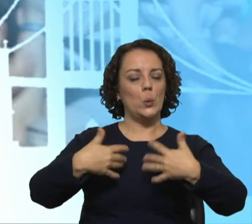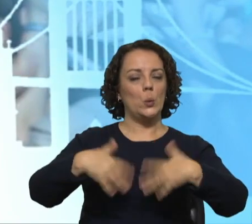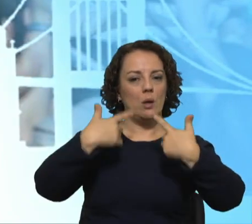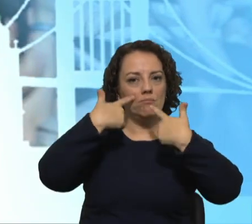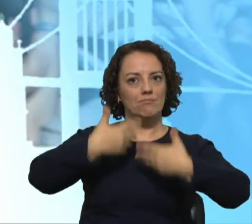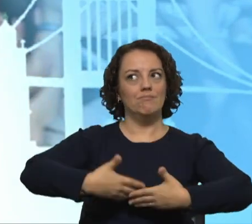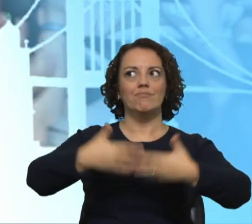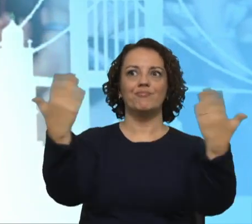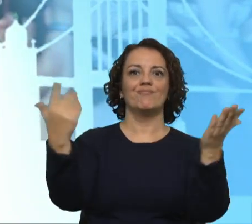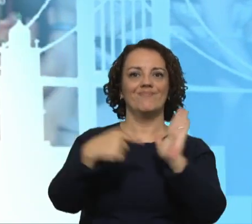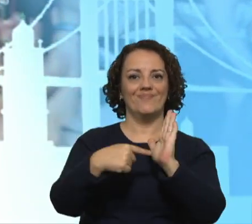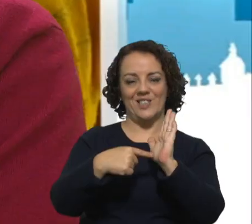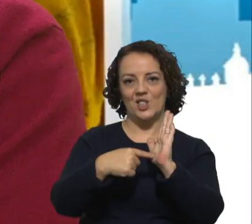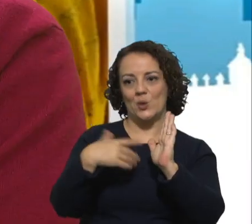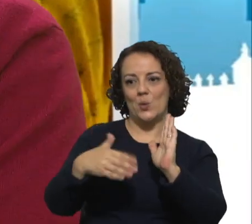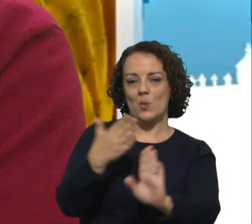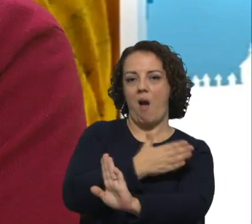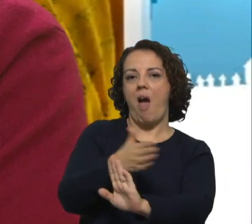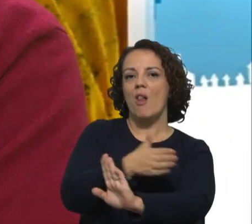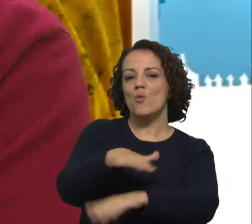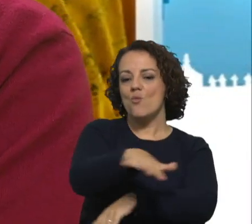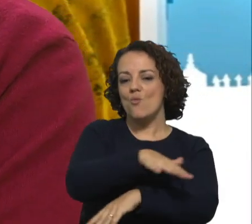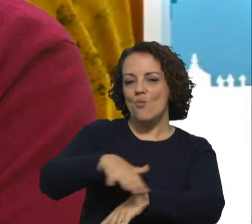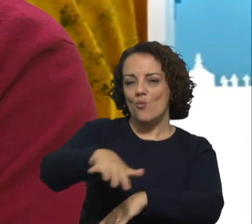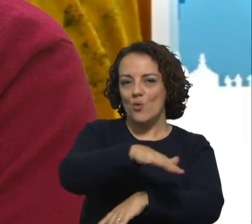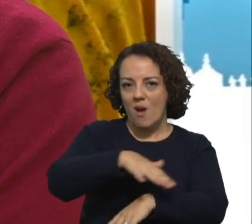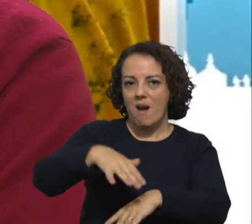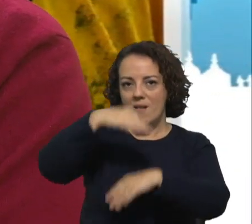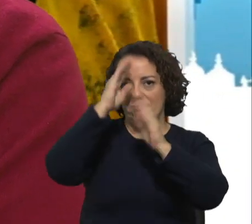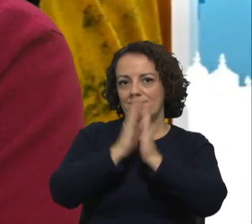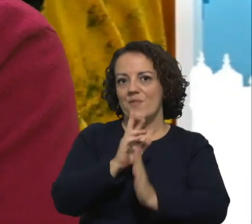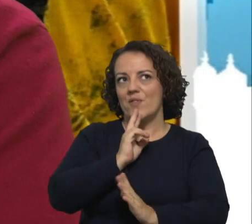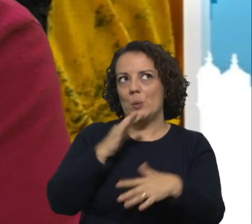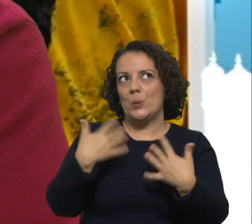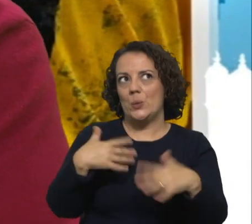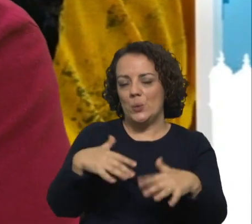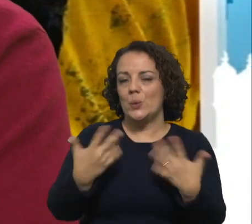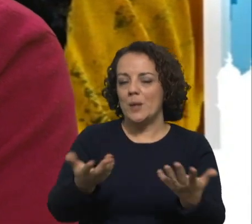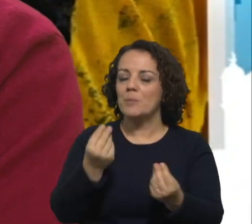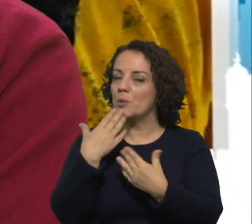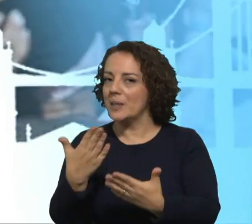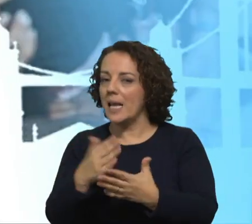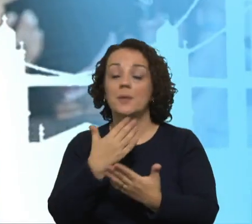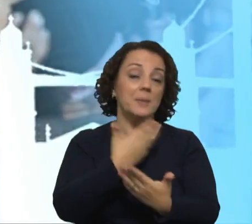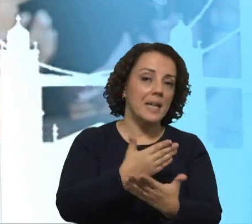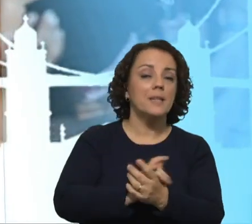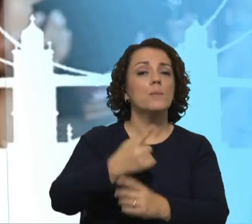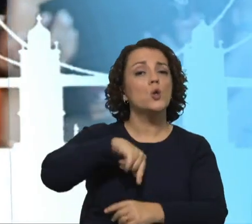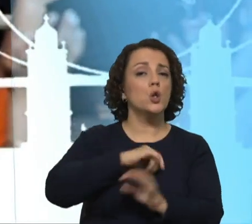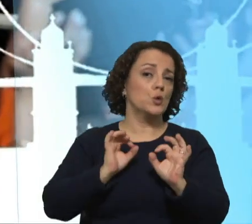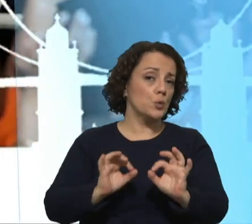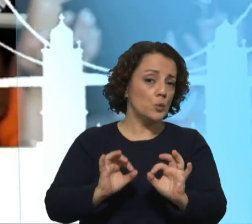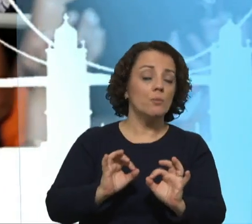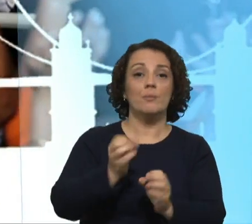ao cabo, estes momentos que se viveram naquele santuário, naquela altura tão específica da nossa história. Muito obrigado. Nós ficamos por aqui. Recordo